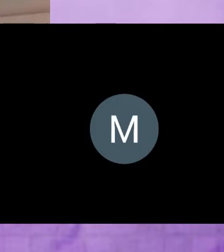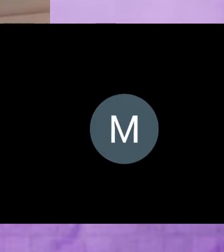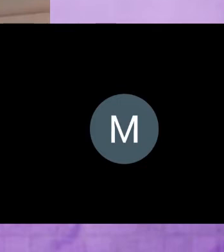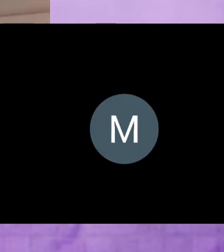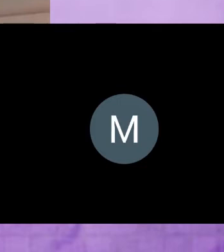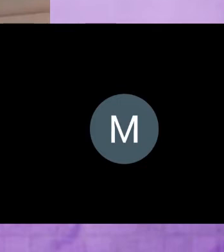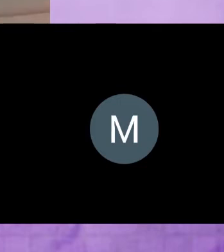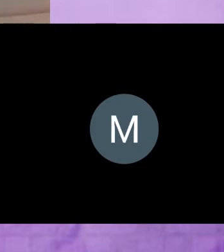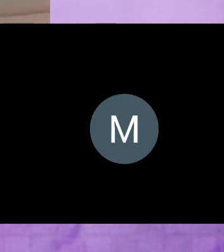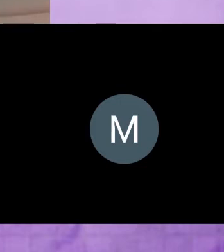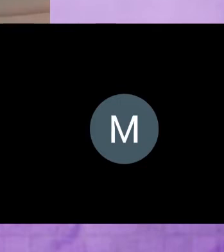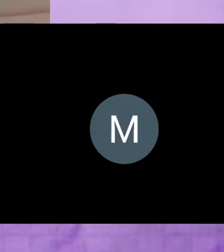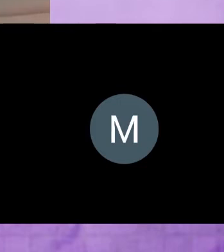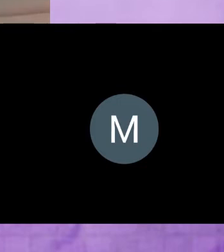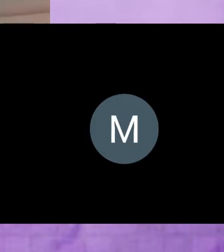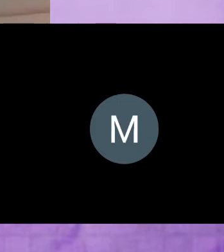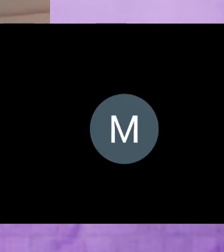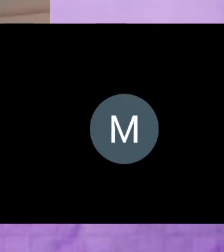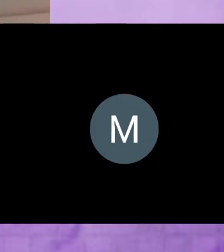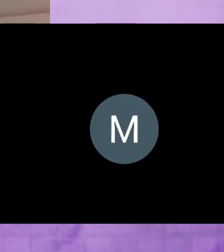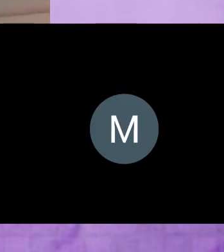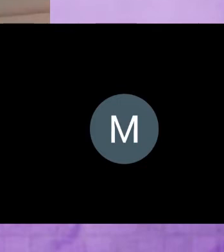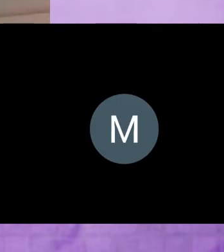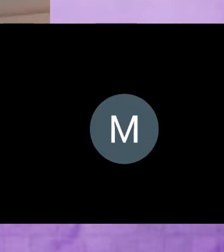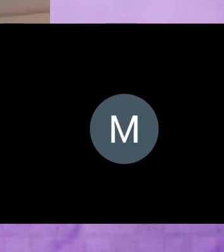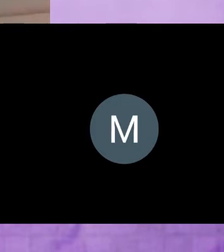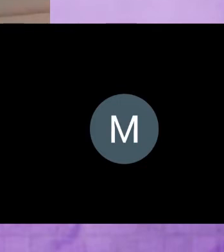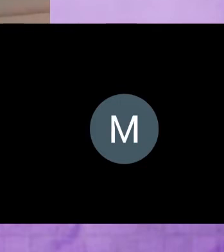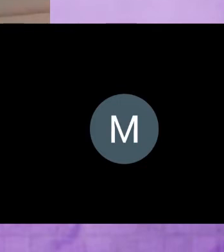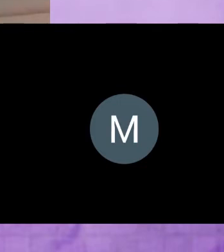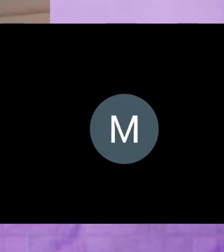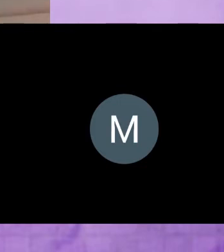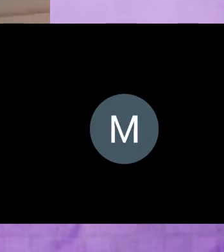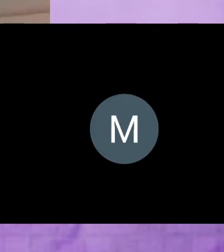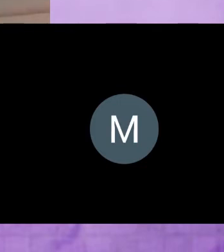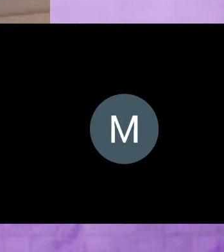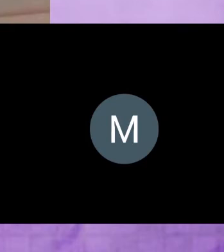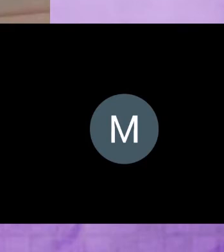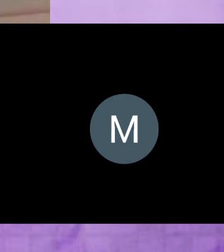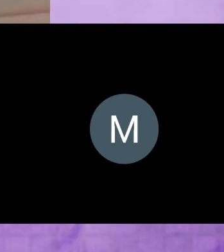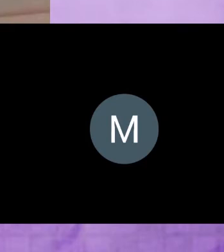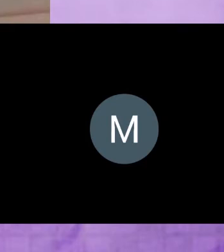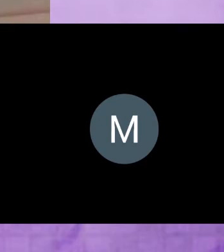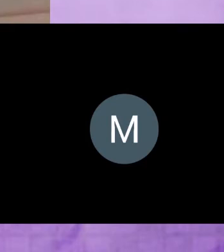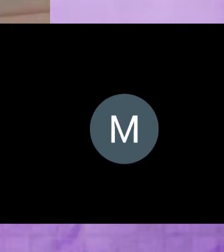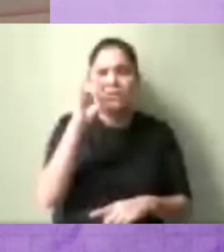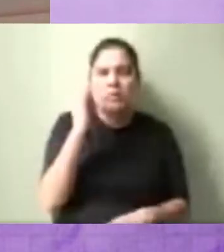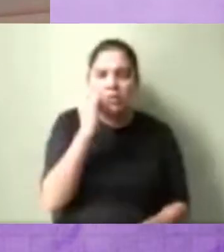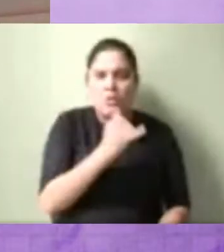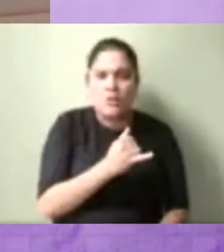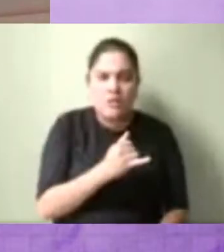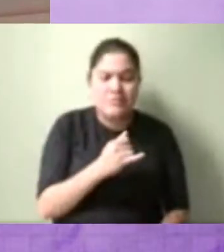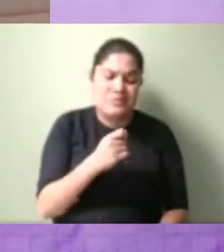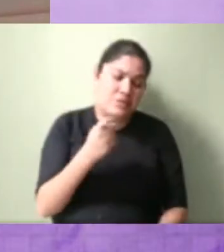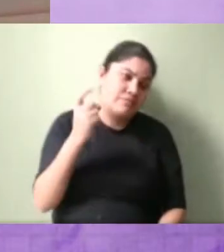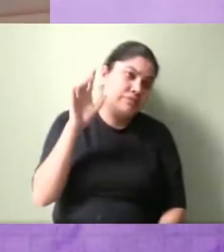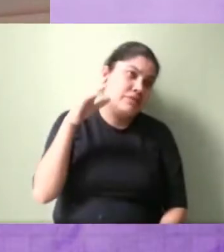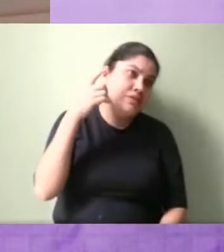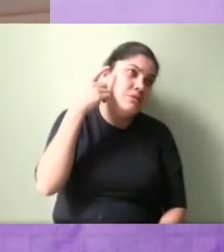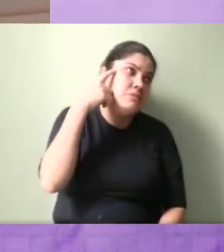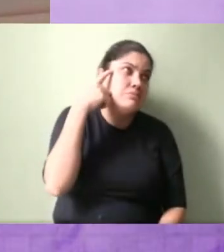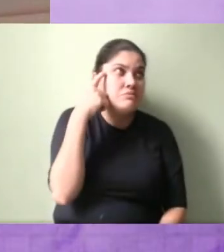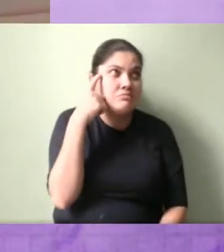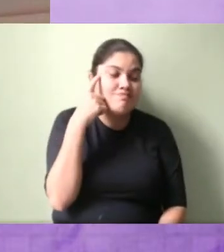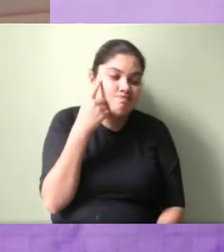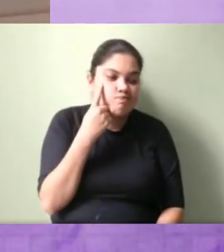vão contar porque alguém viu ela entrando na sala do diretor e quem viu é amigo do cara que fez alguma coisa, porque os amigos sabem o que o cara faz.